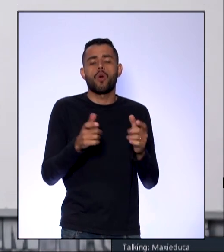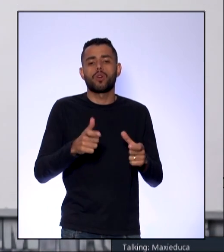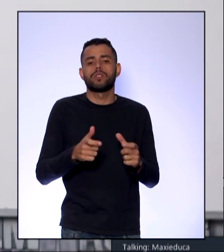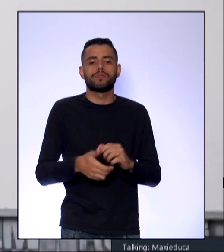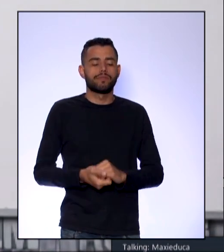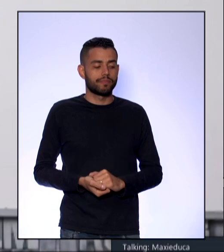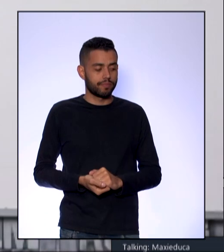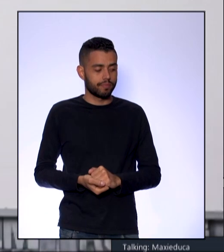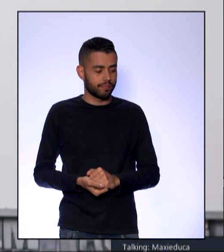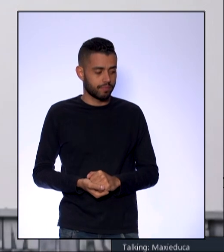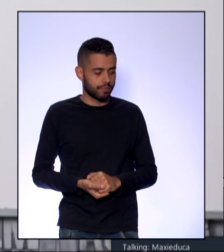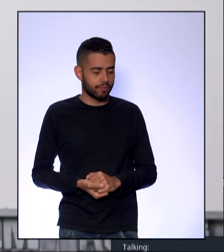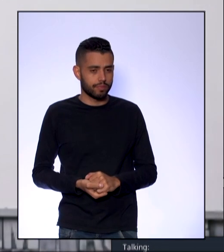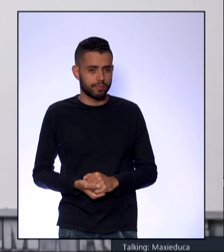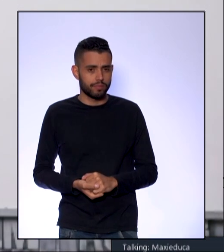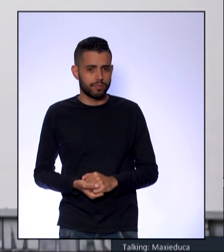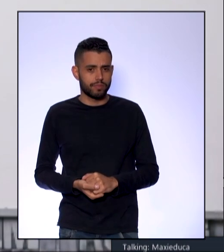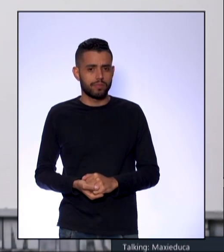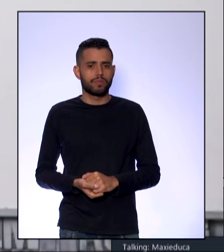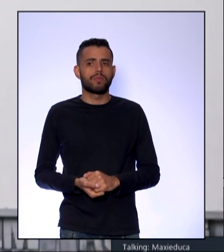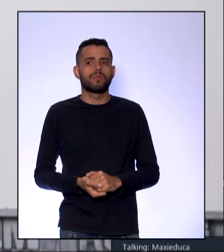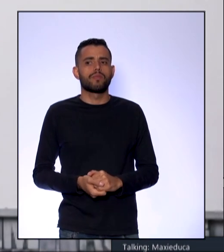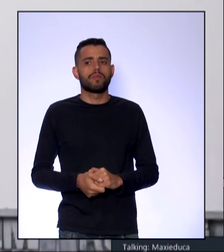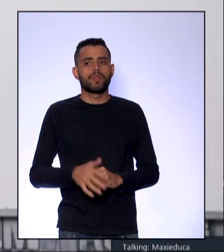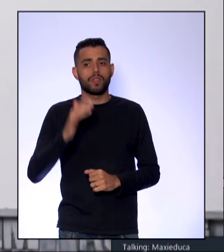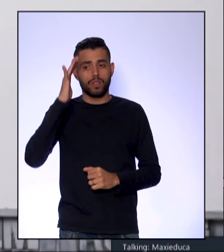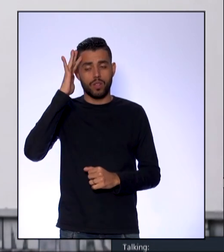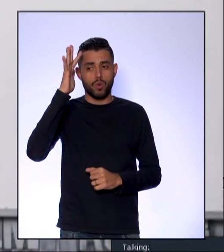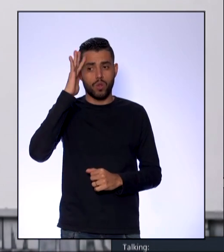Esta teoria vai levar